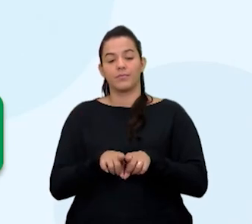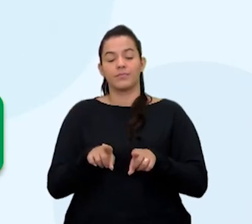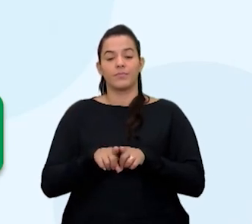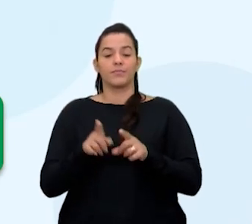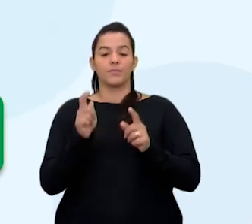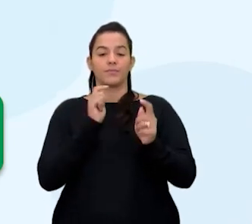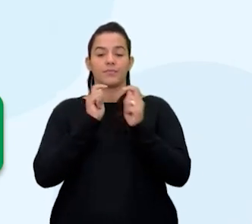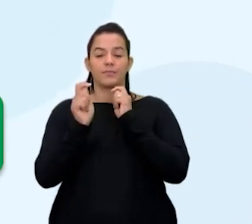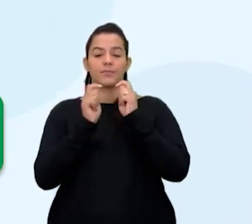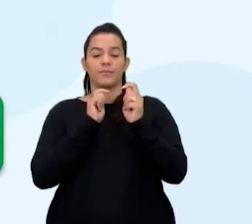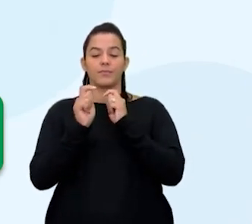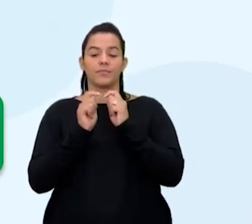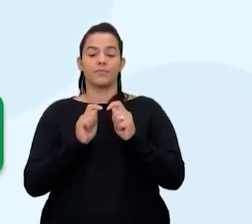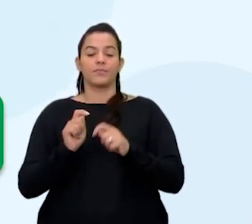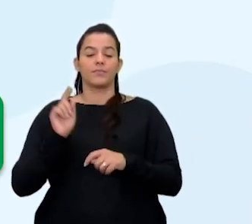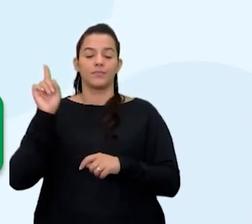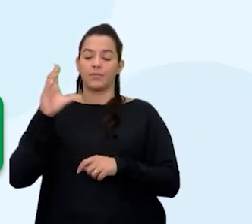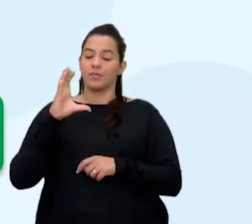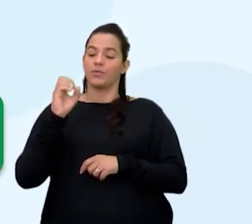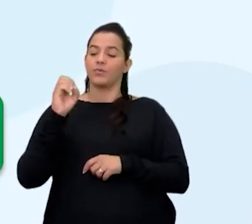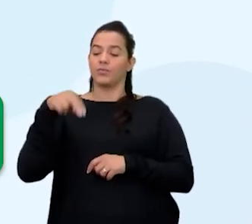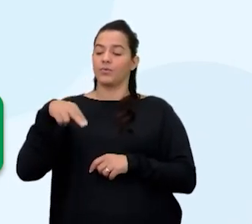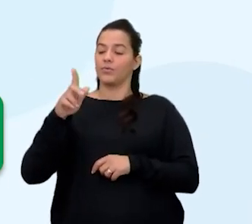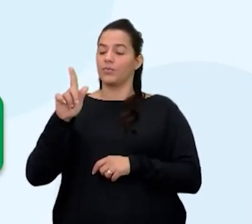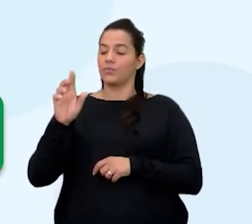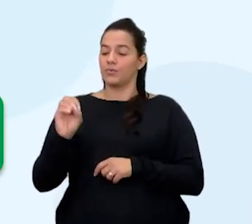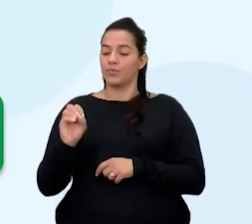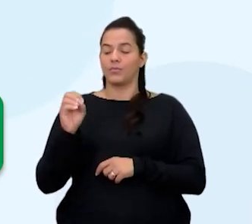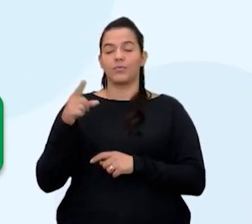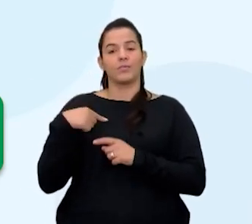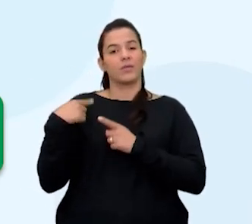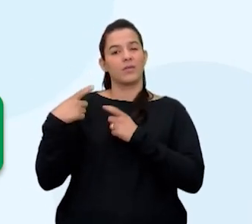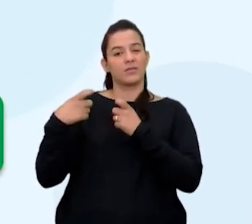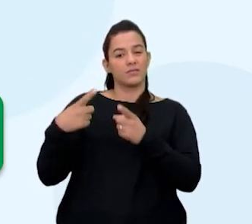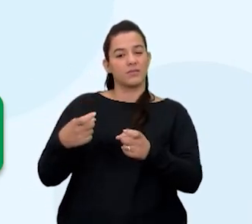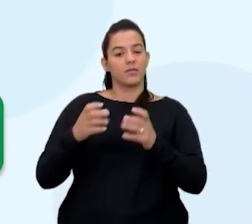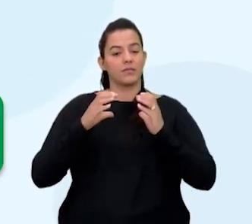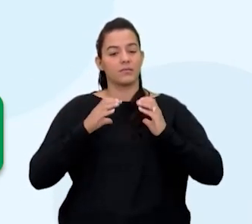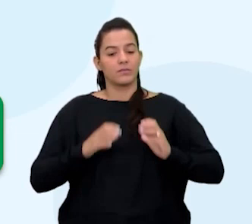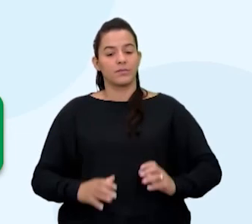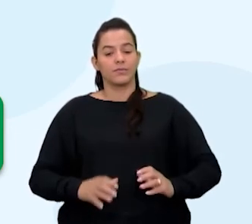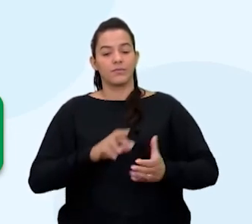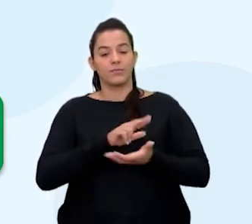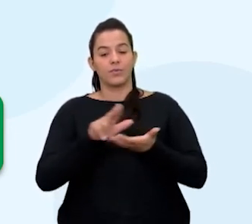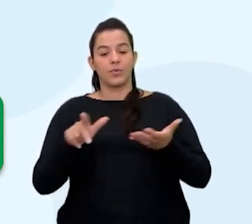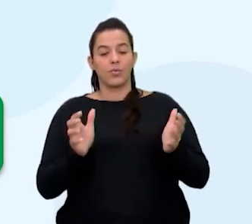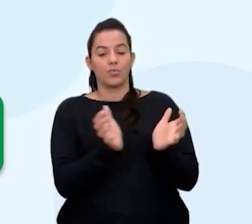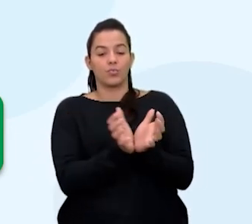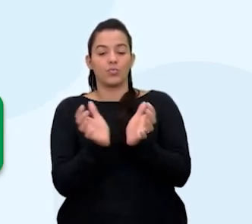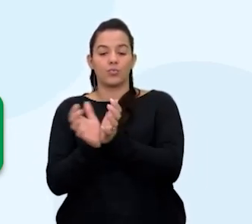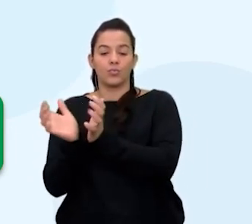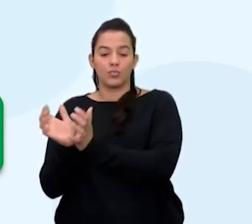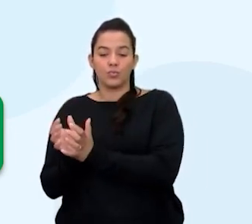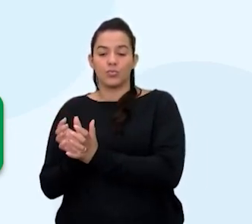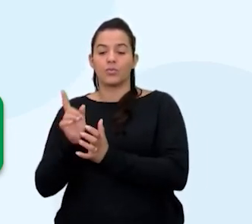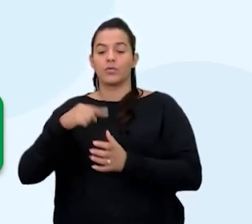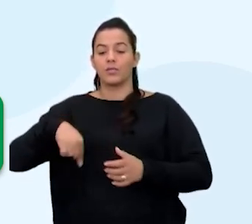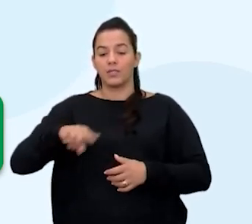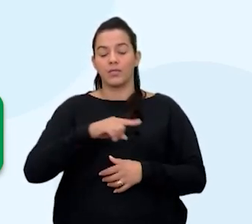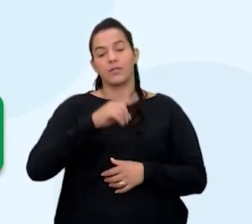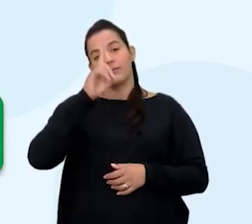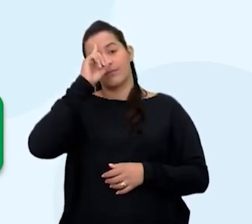fiz. Lá no Congo, essas guerras civis, os grupos paramilitares compram e